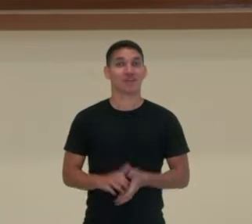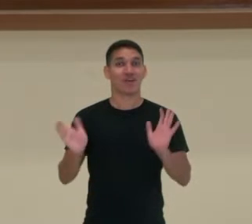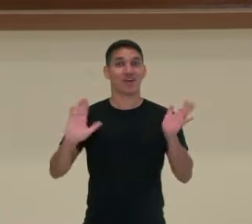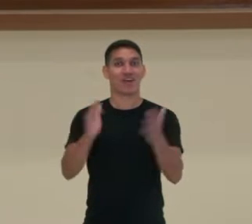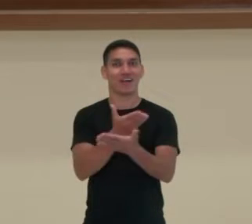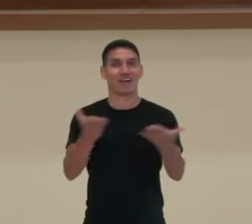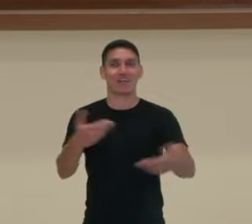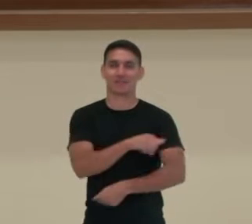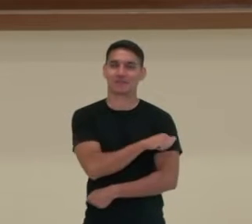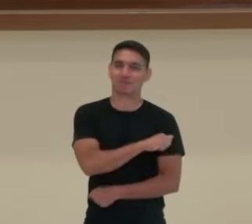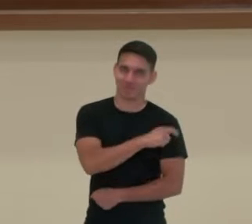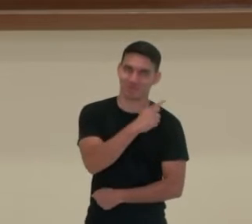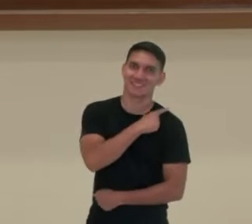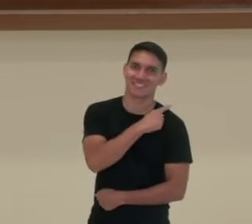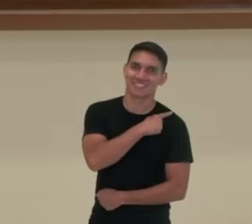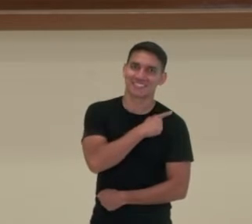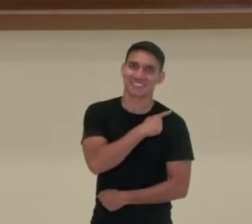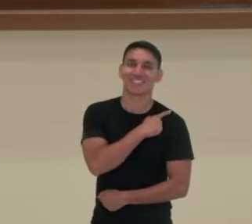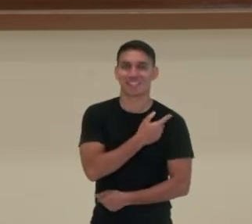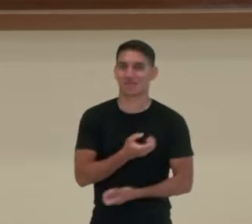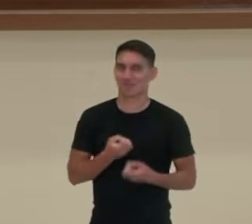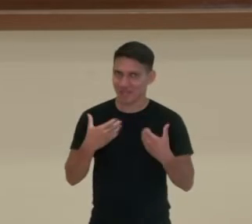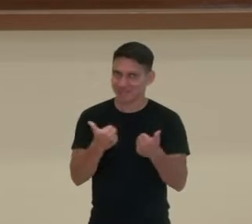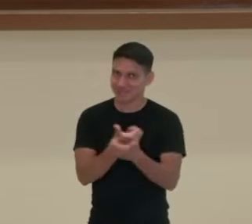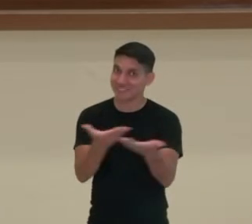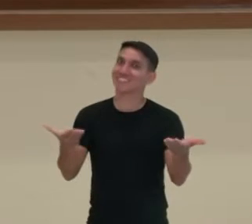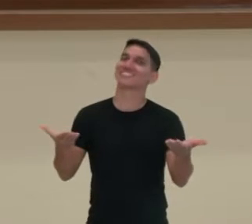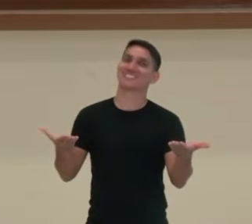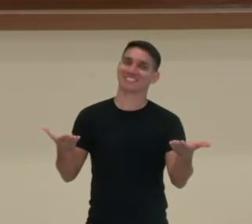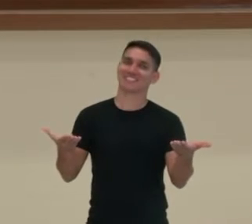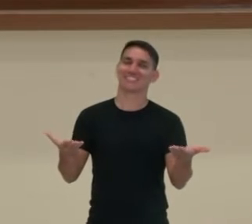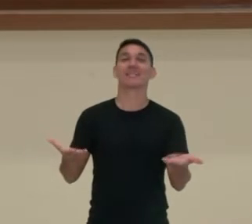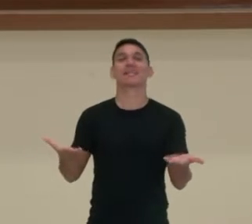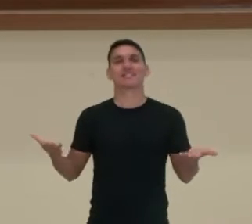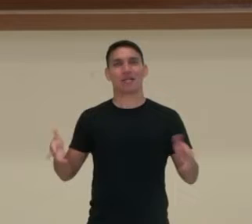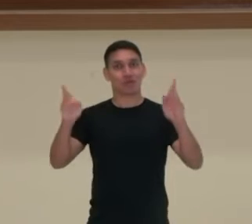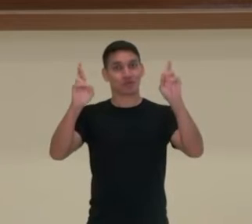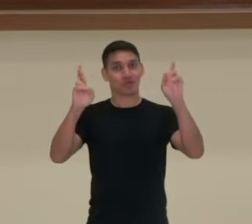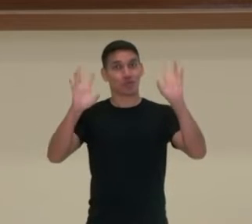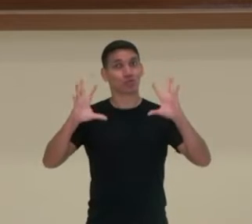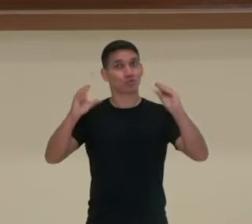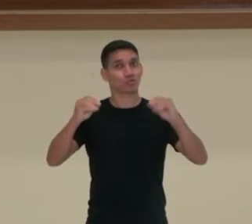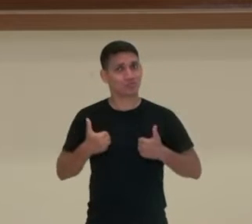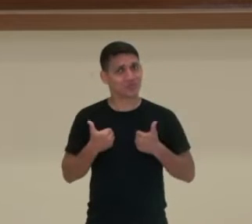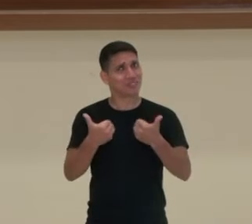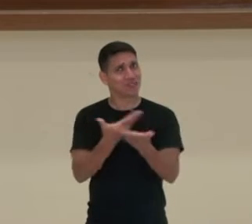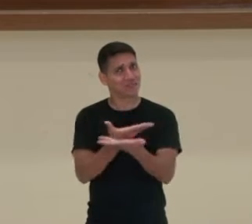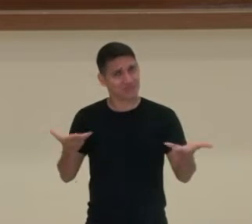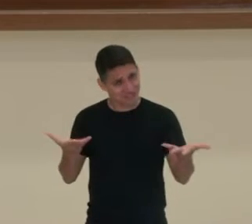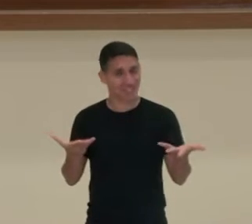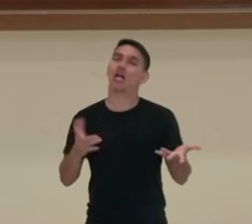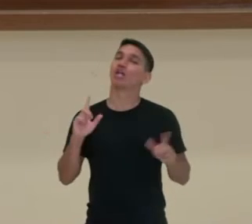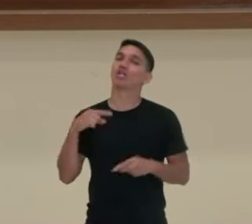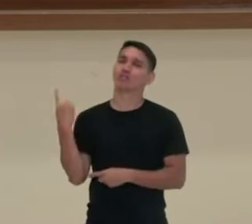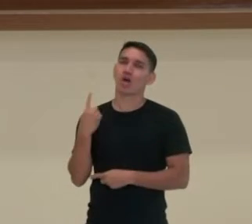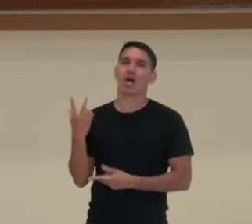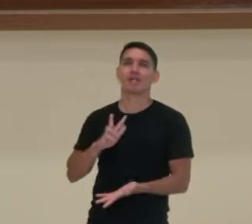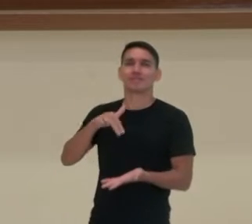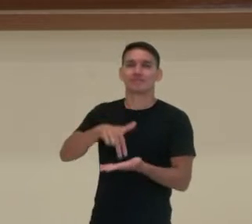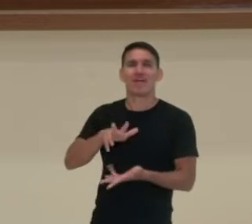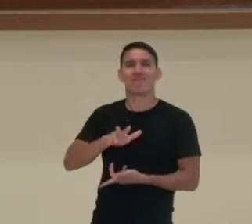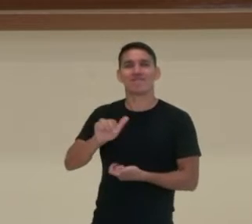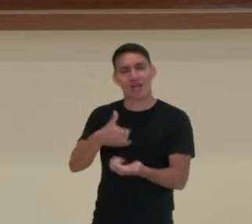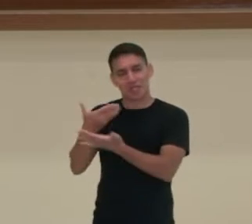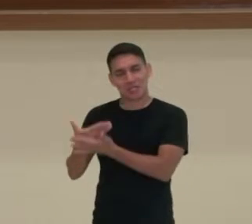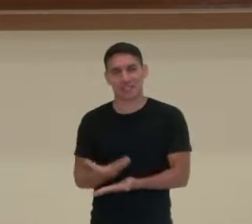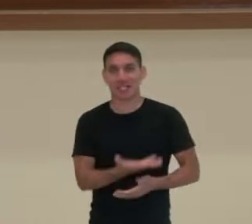Olá, estudantes da primeira série, tudo bem com vocês? Espero que esteja tudo bem. E nós estamos aqui para mais uma